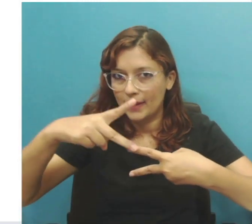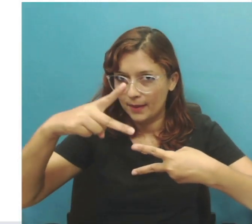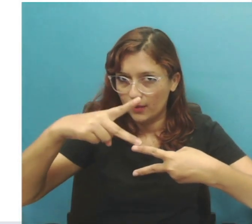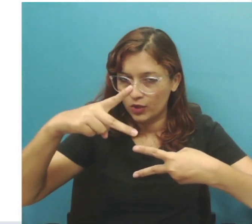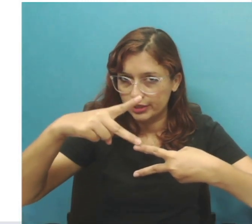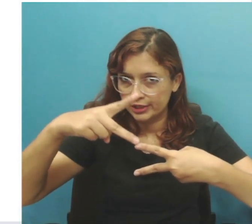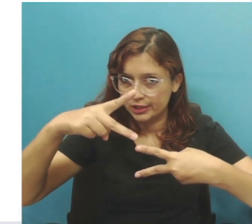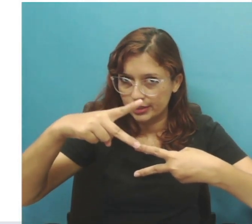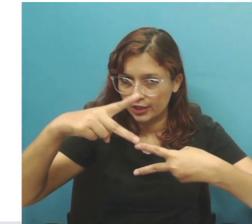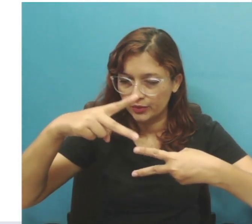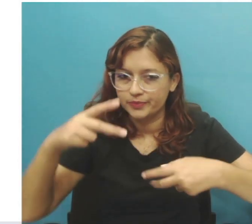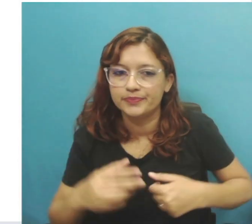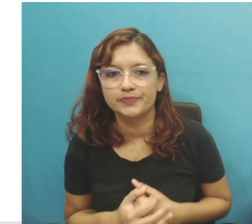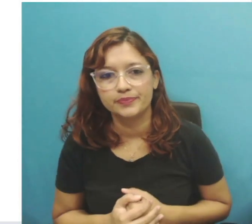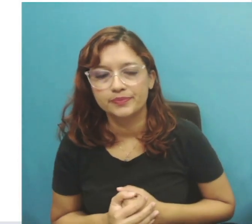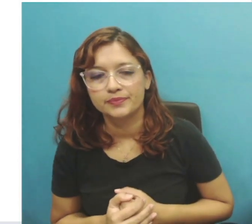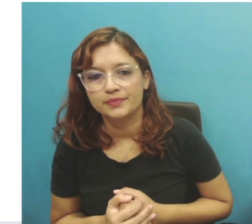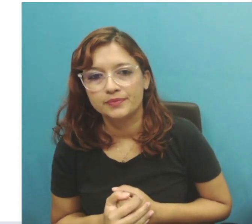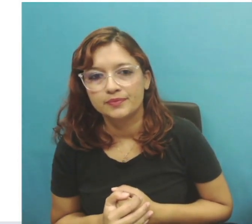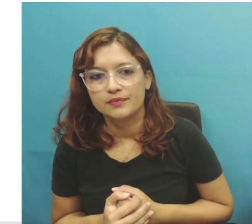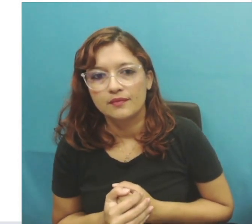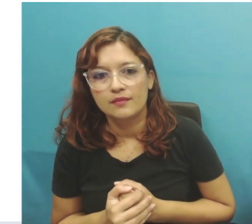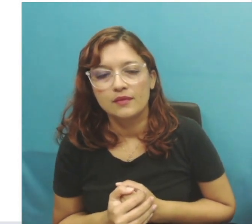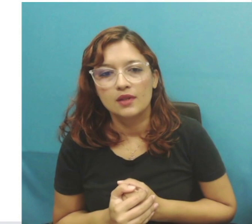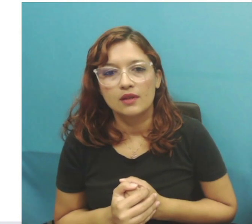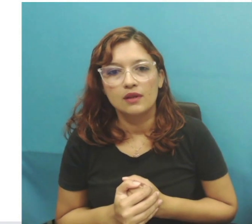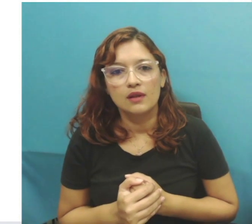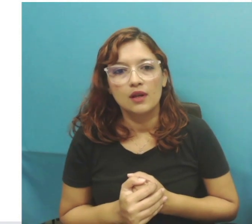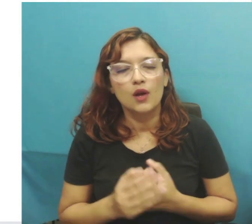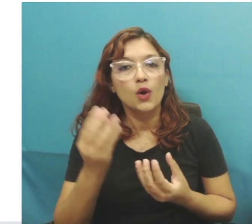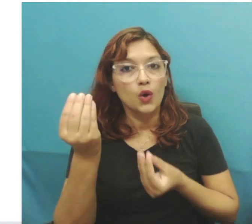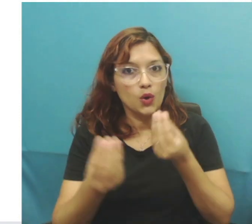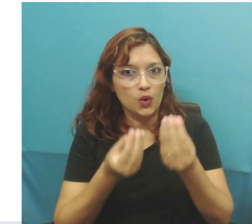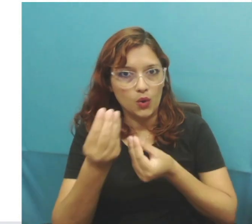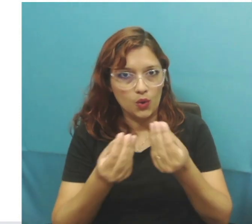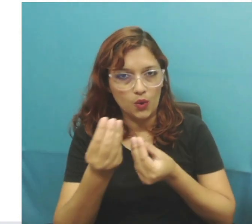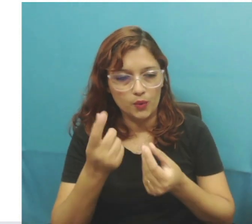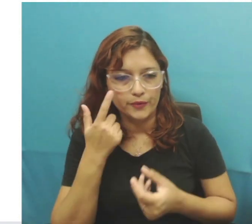Mas a palavra mim vem junto de preposição.